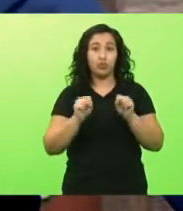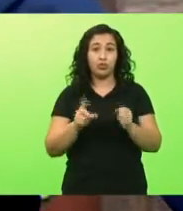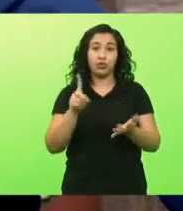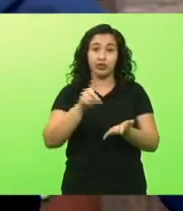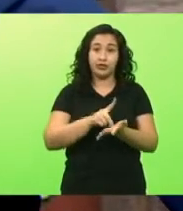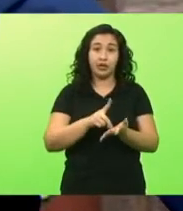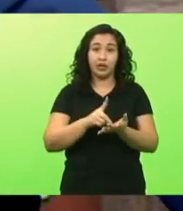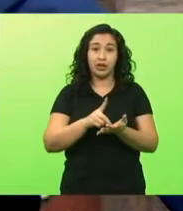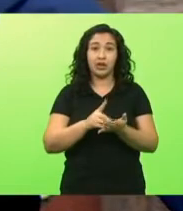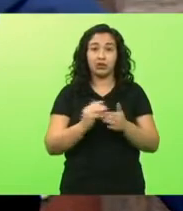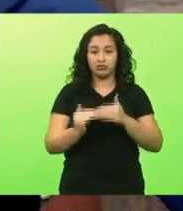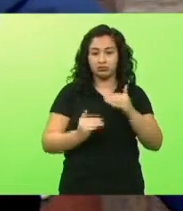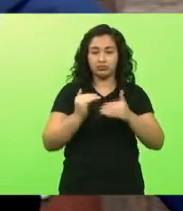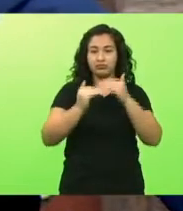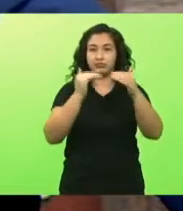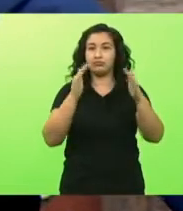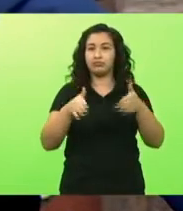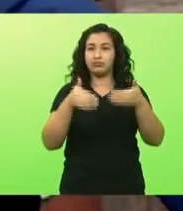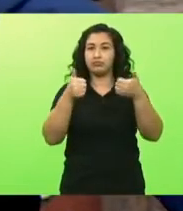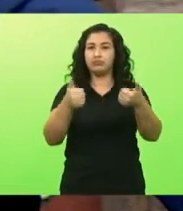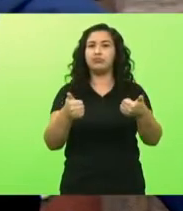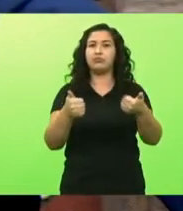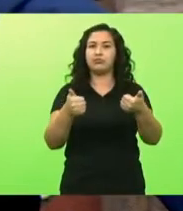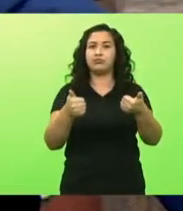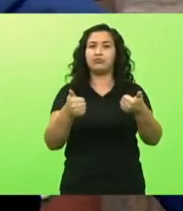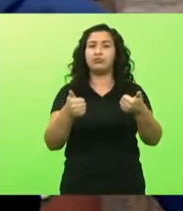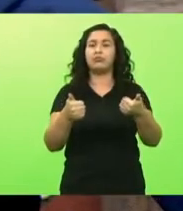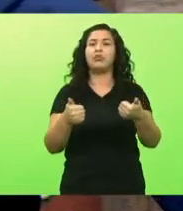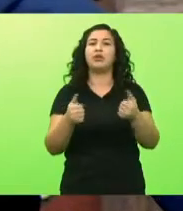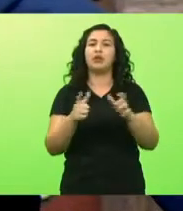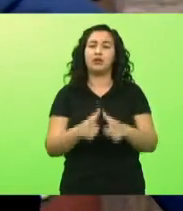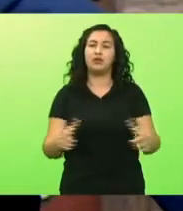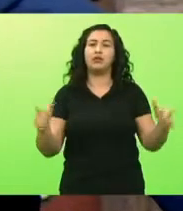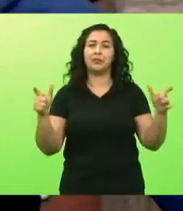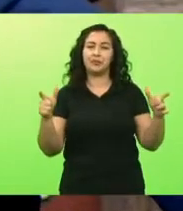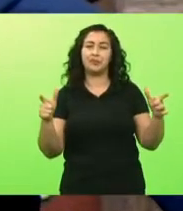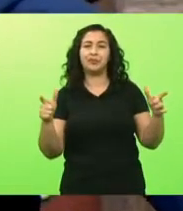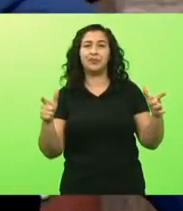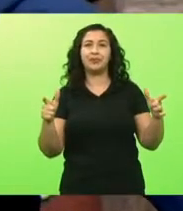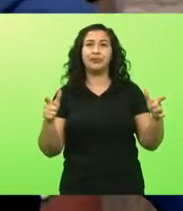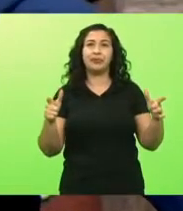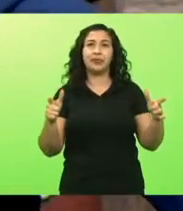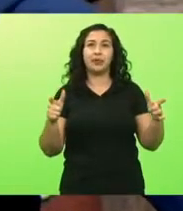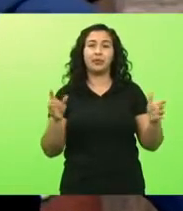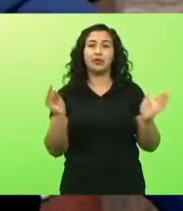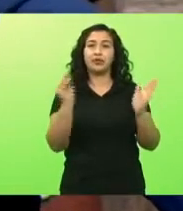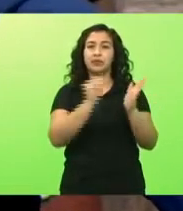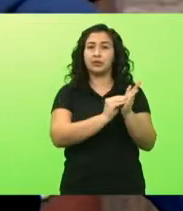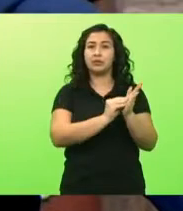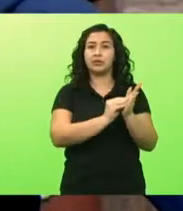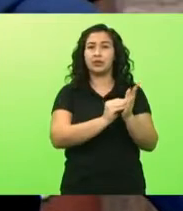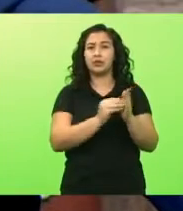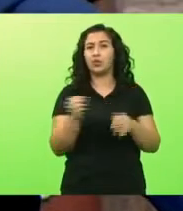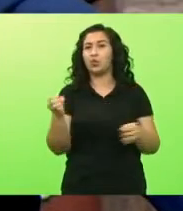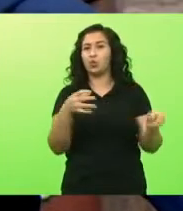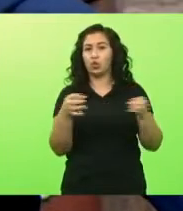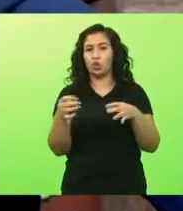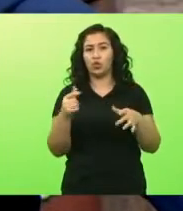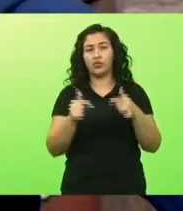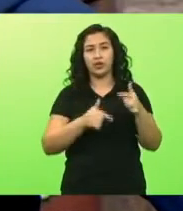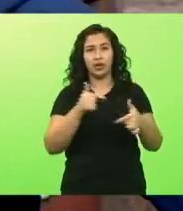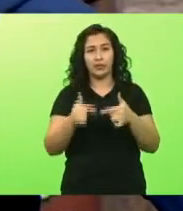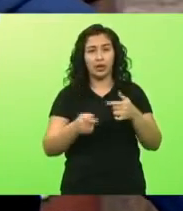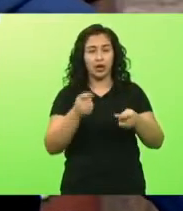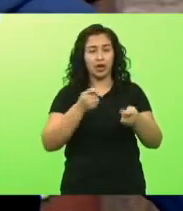desenvolva e cresça, geralmente, a implantação de novos empregos, de uma economia